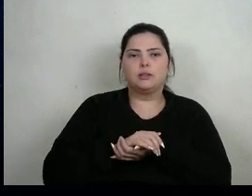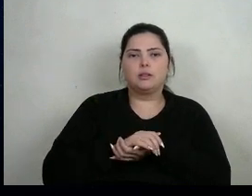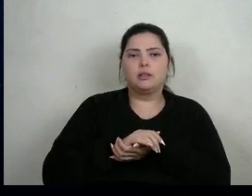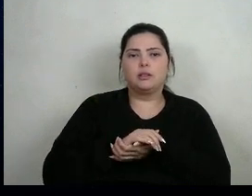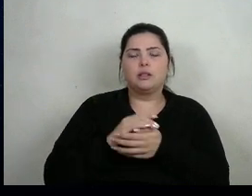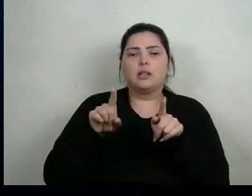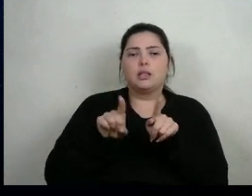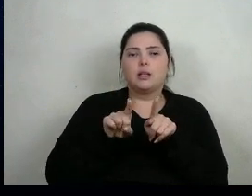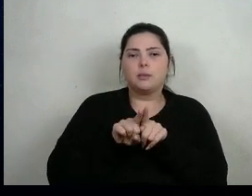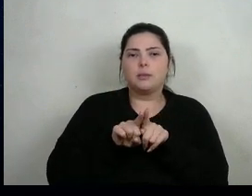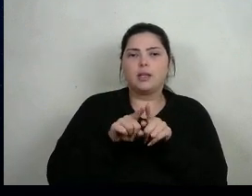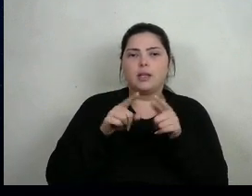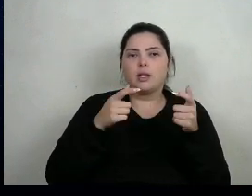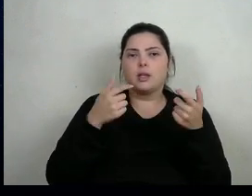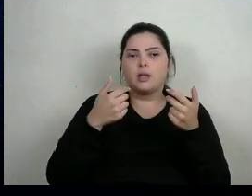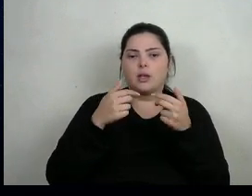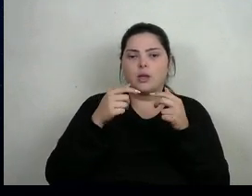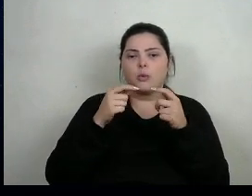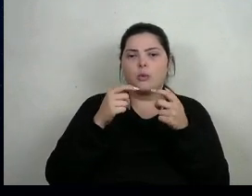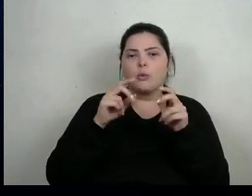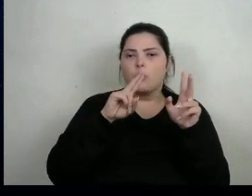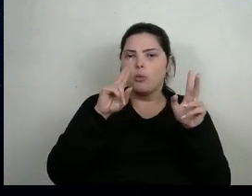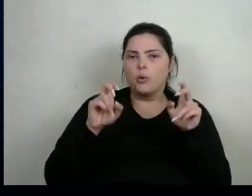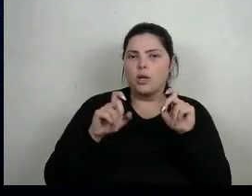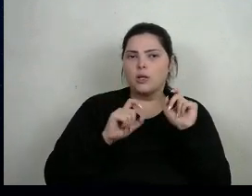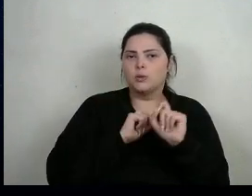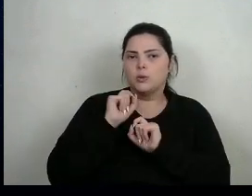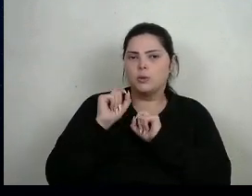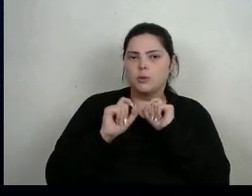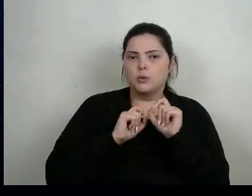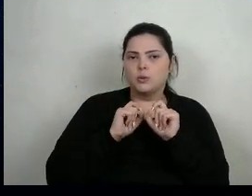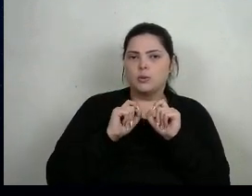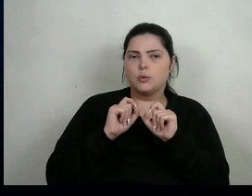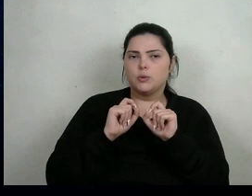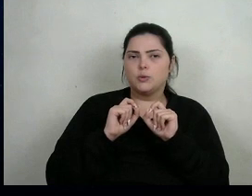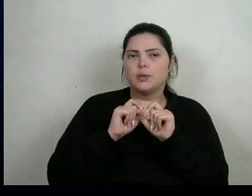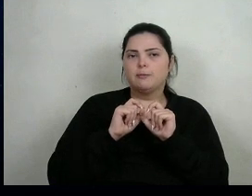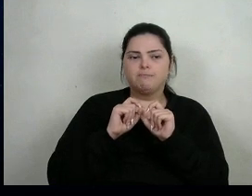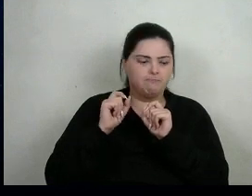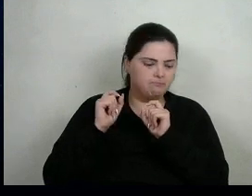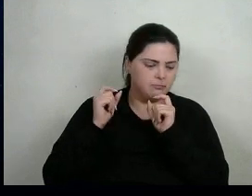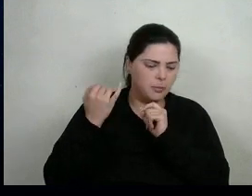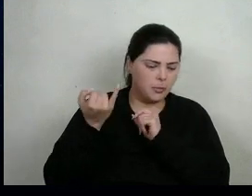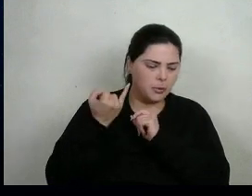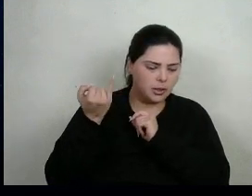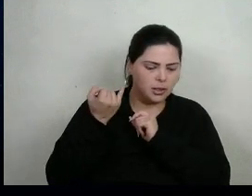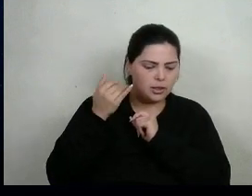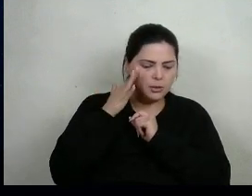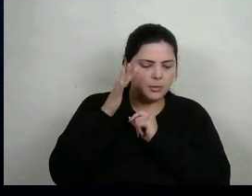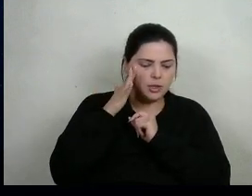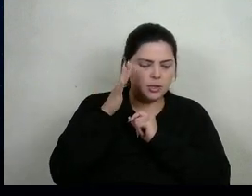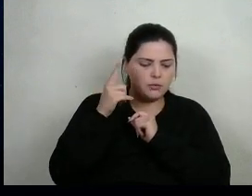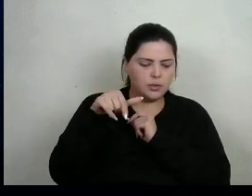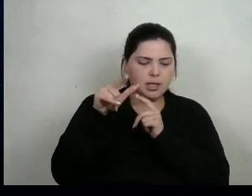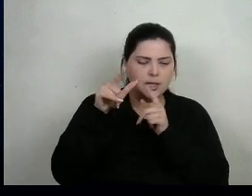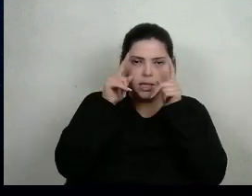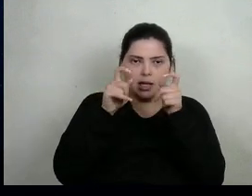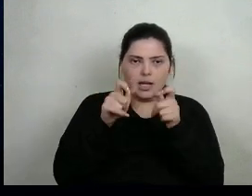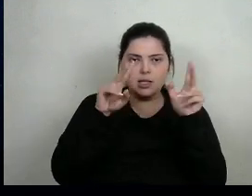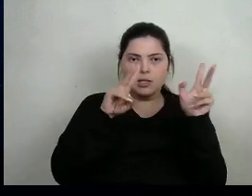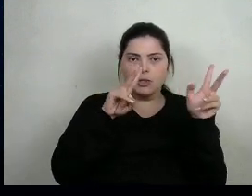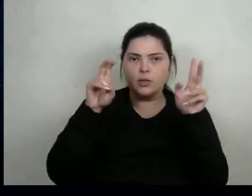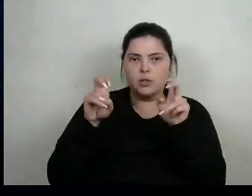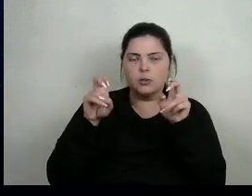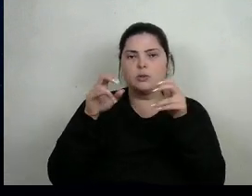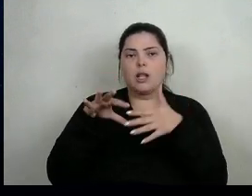esse é um assunto que é no mínimo um pouco acalorado Imagino que todo mundo que tá interessado no assunto liderança